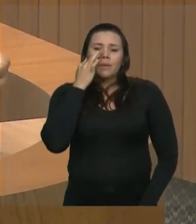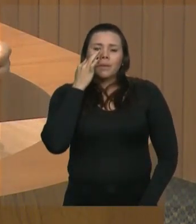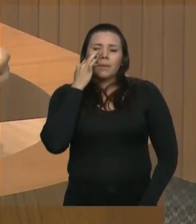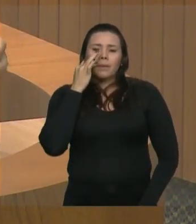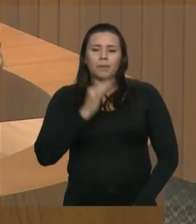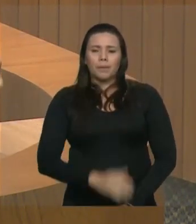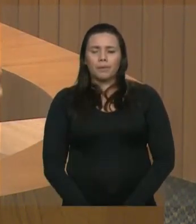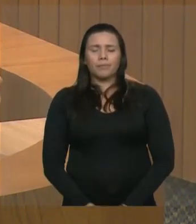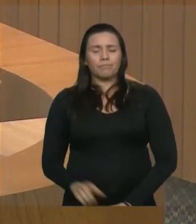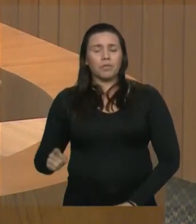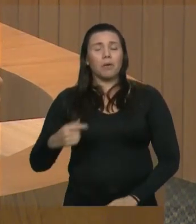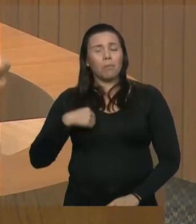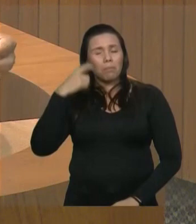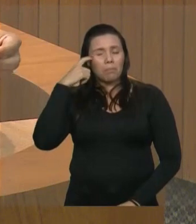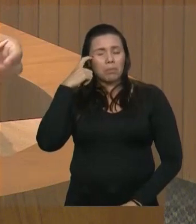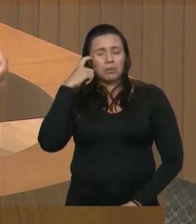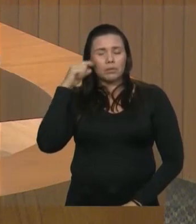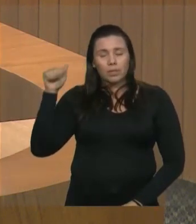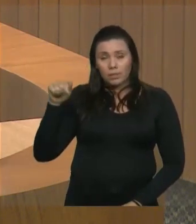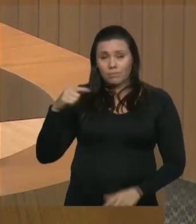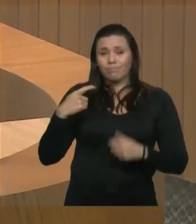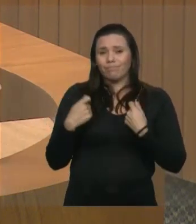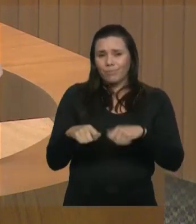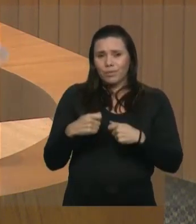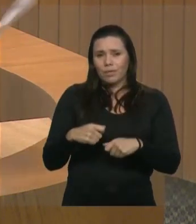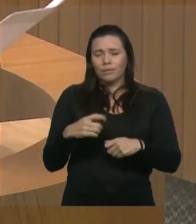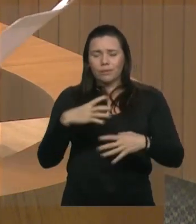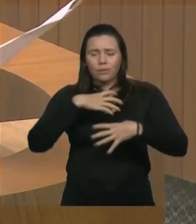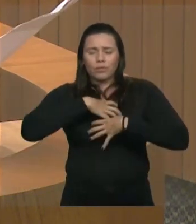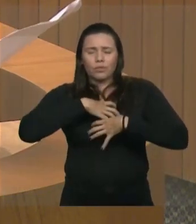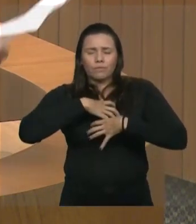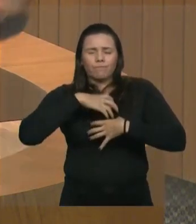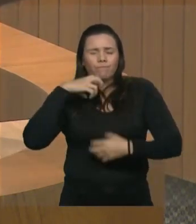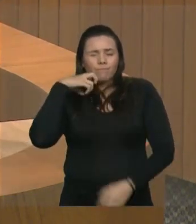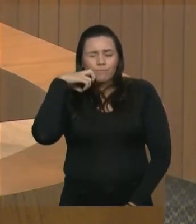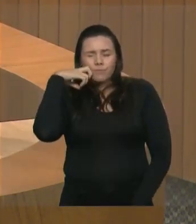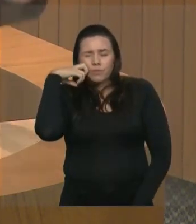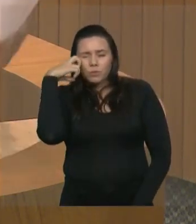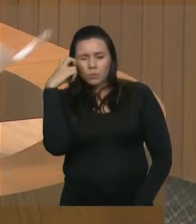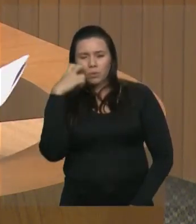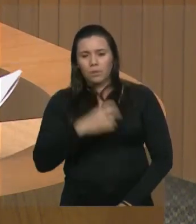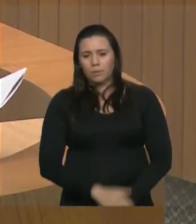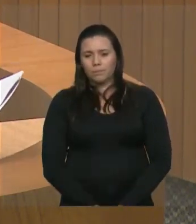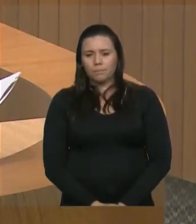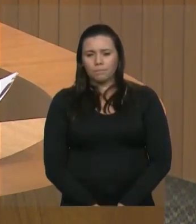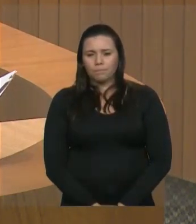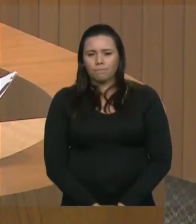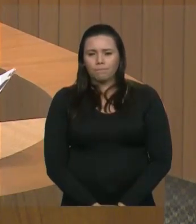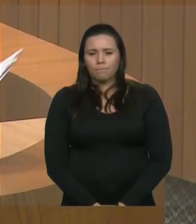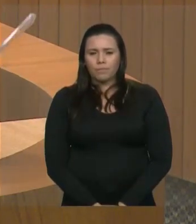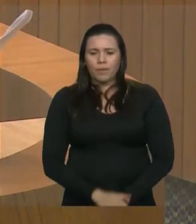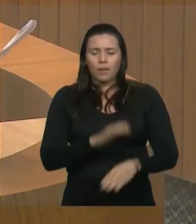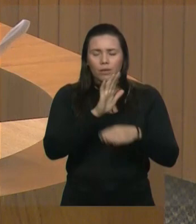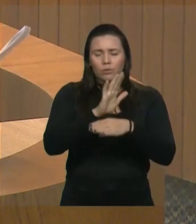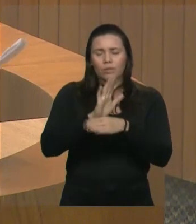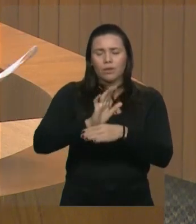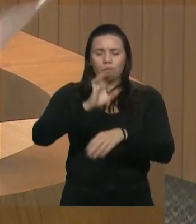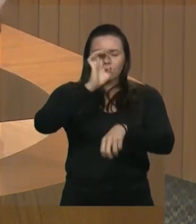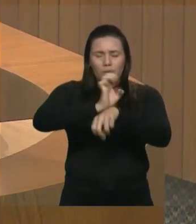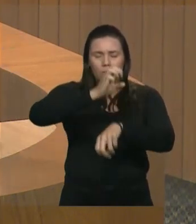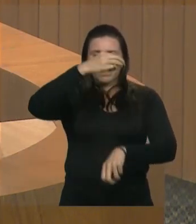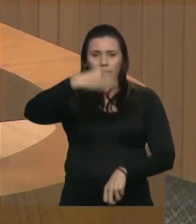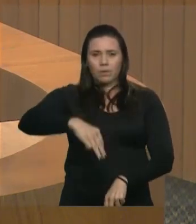dados do IBGE. O governador Flávio Dino poderia fazer um favor para o Maranhão. O governador Flávio